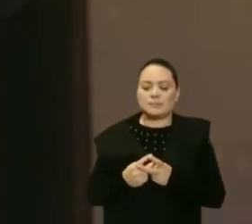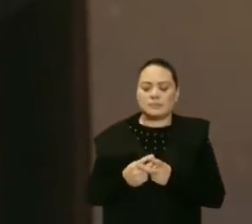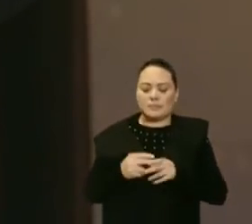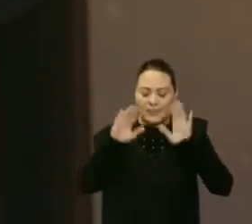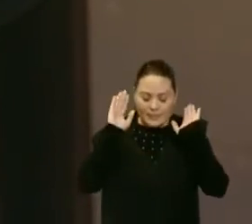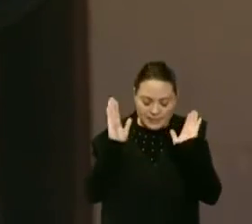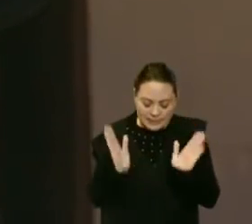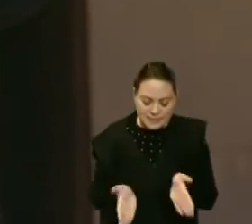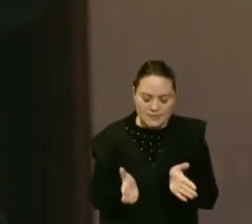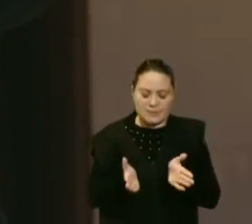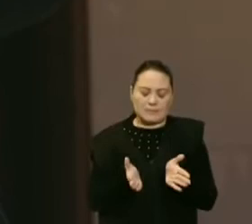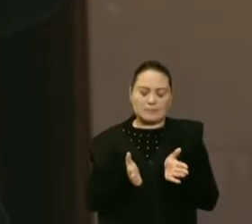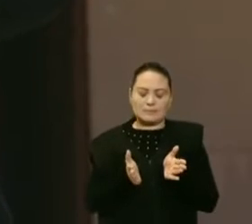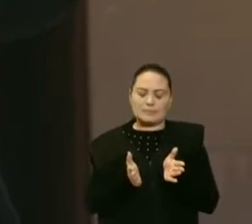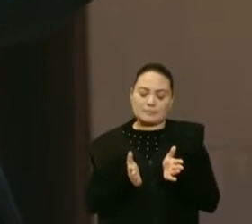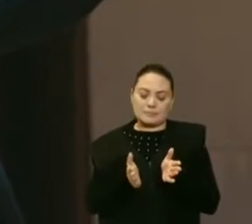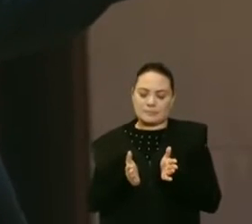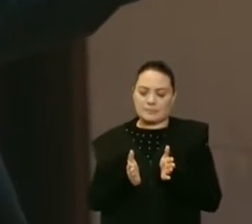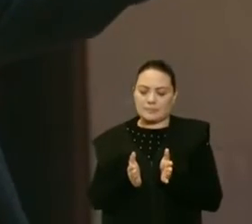Hoje,